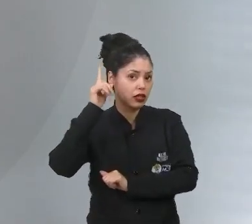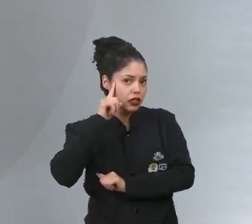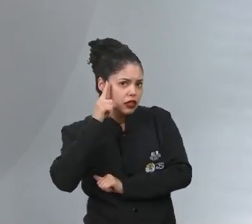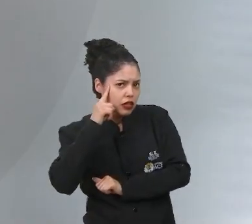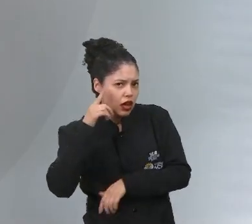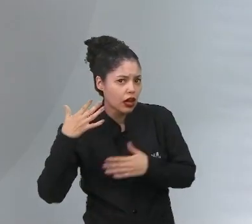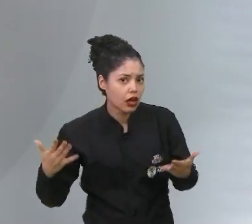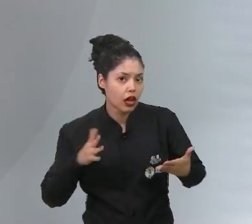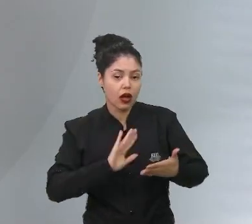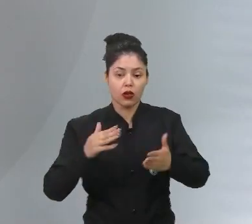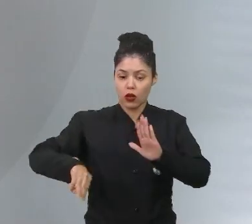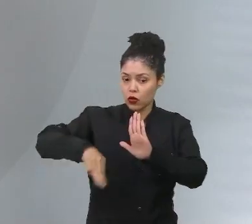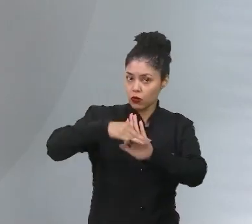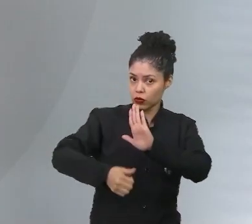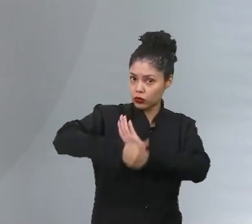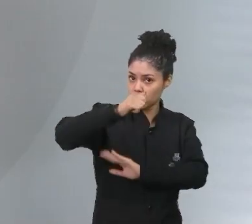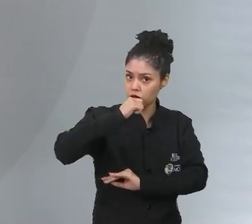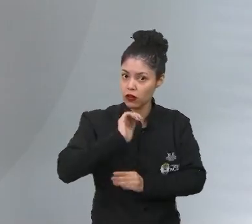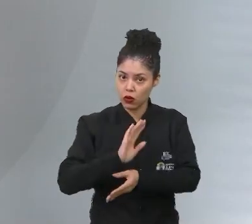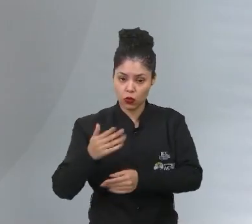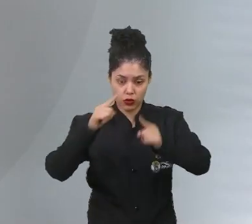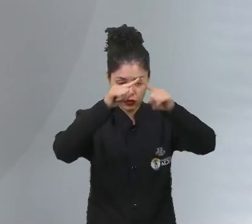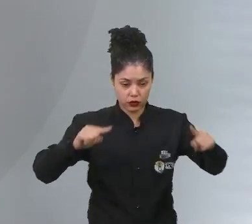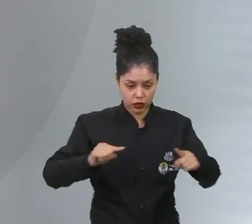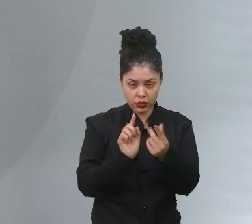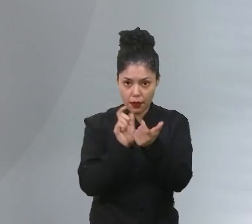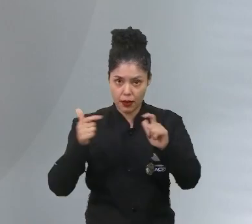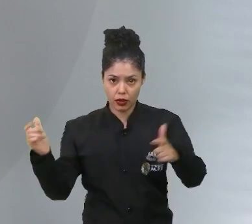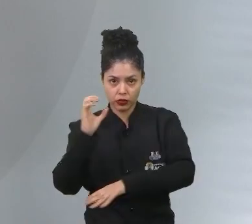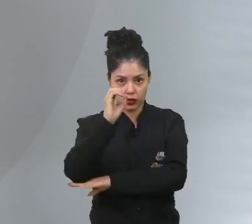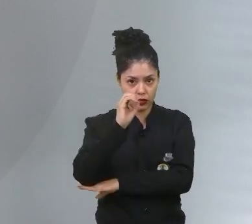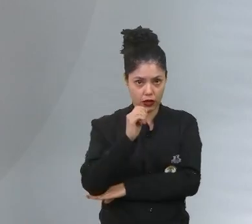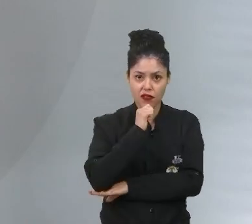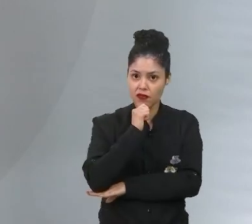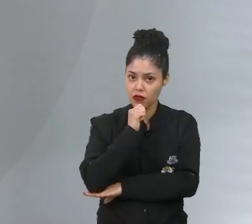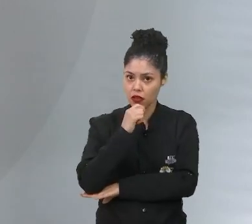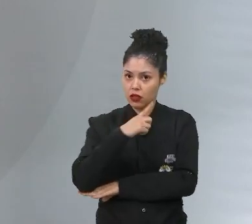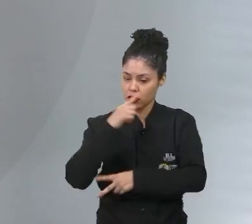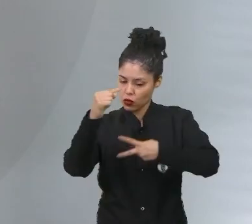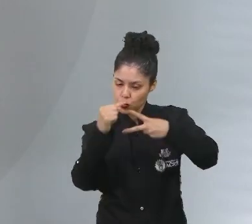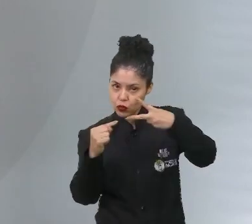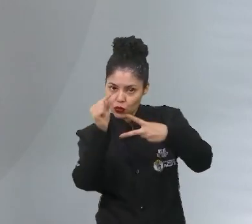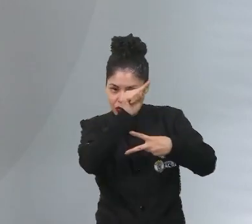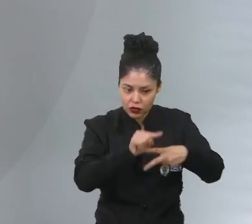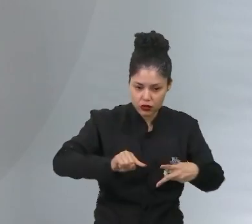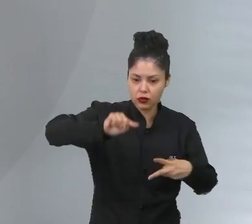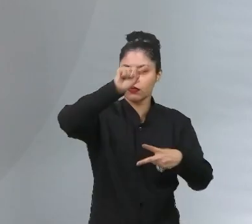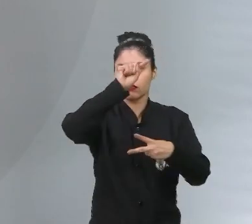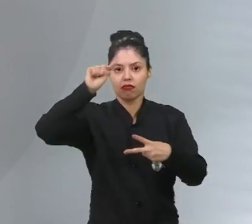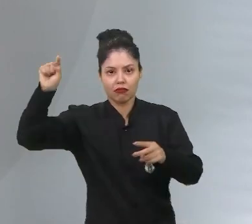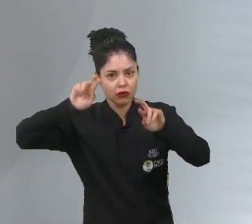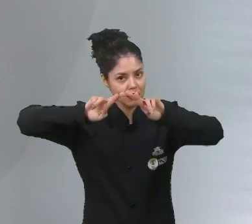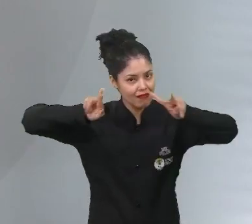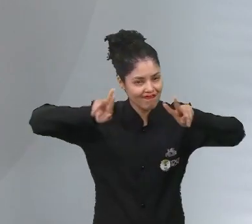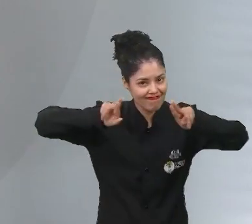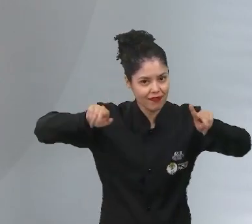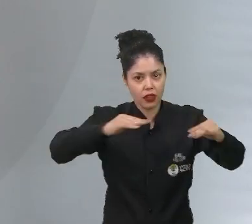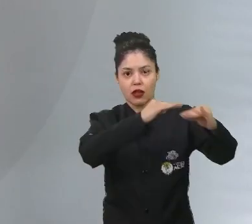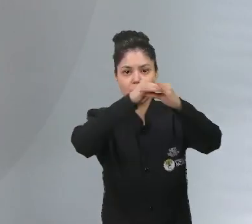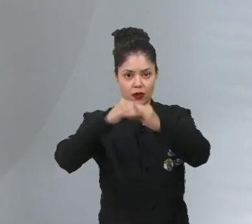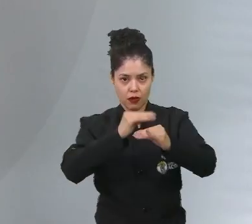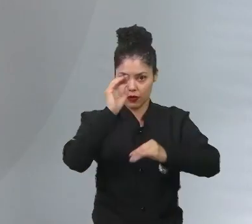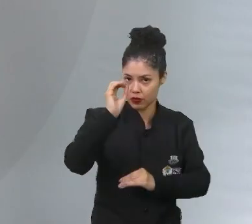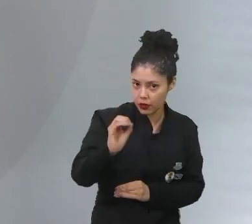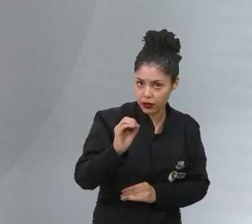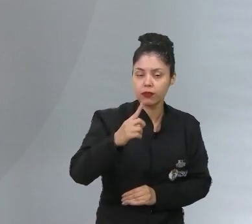você voltar no módulo 1, você vai lembrar que quando delta é maior que zero, você vai ter duas raízes distintas. Quando delta for igual a